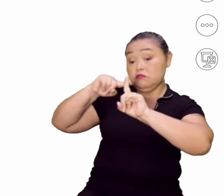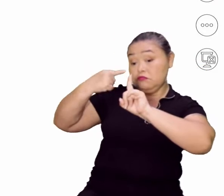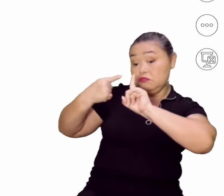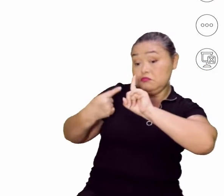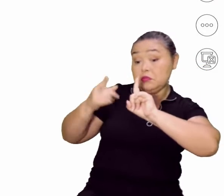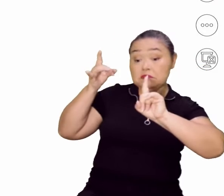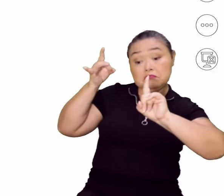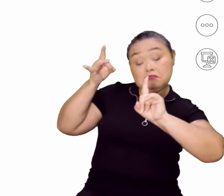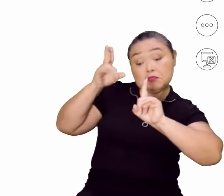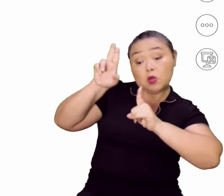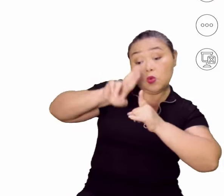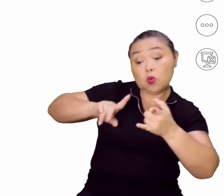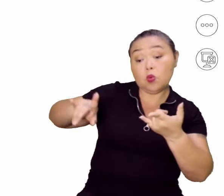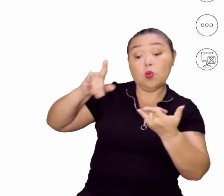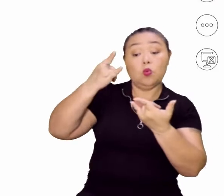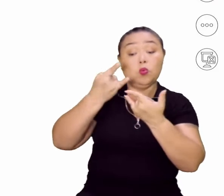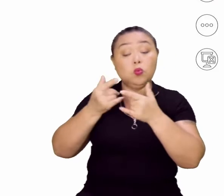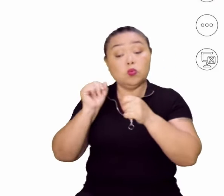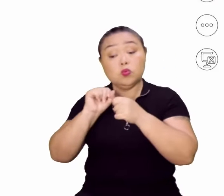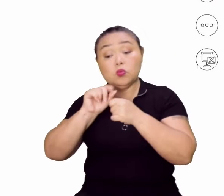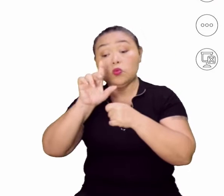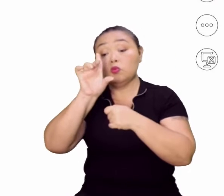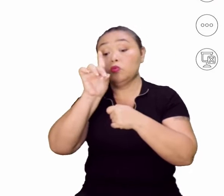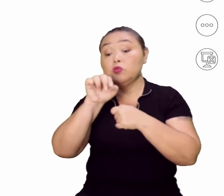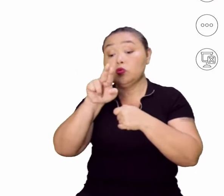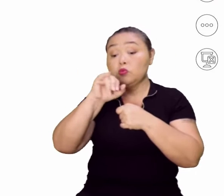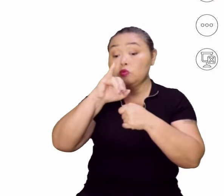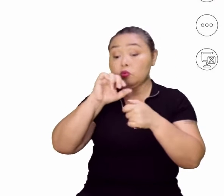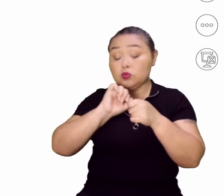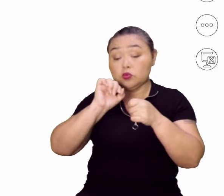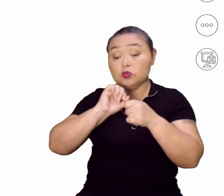contraceptivos, como por exemplo o uso da camisinha, do DIU,